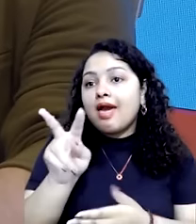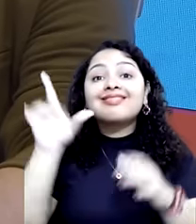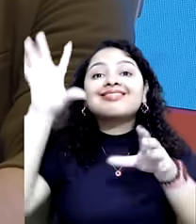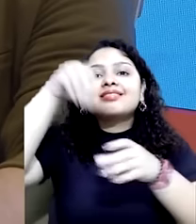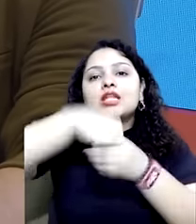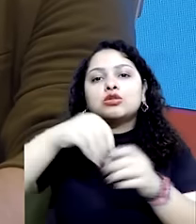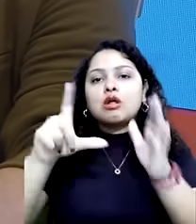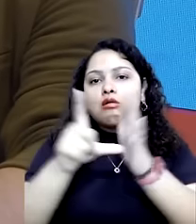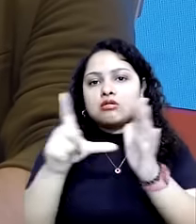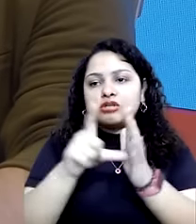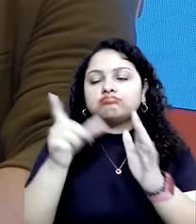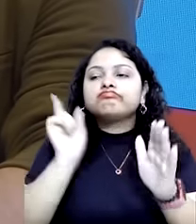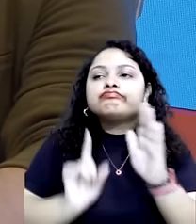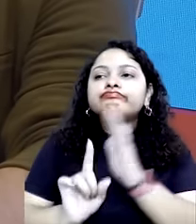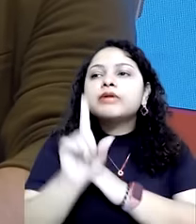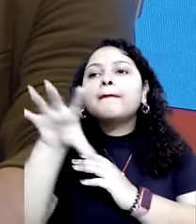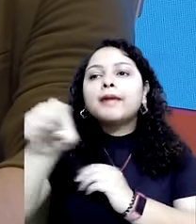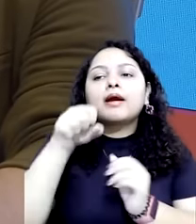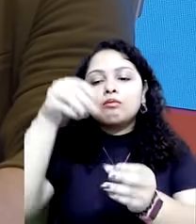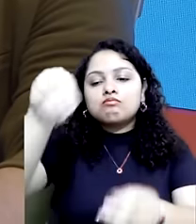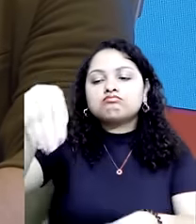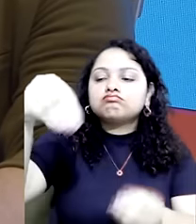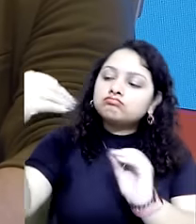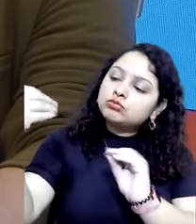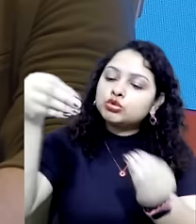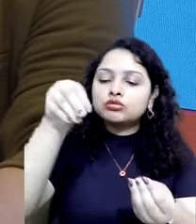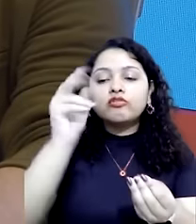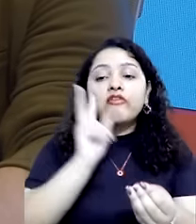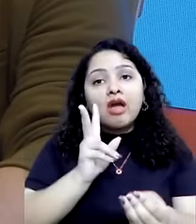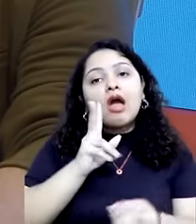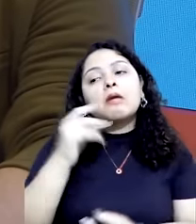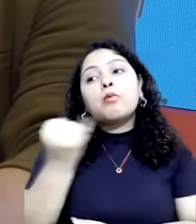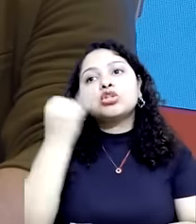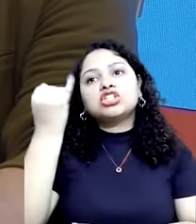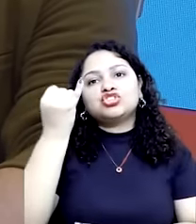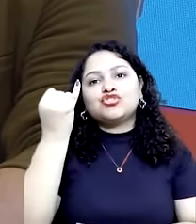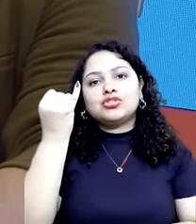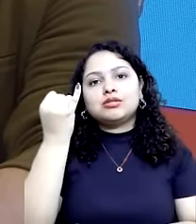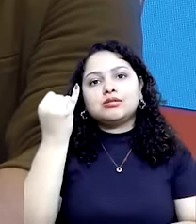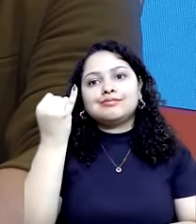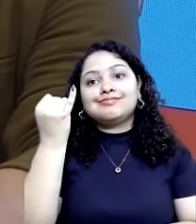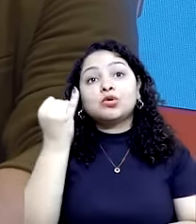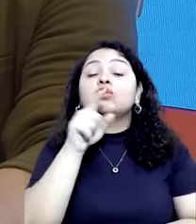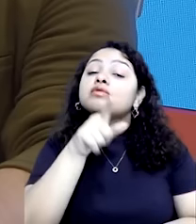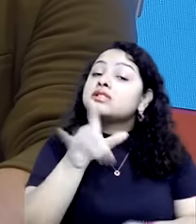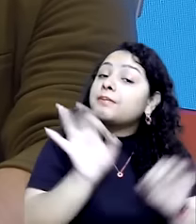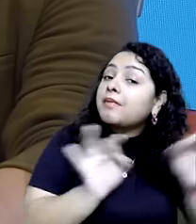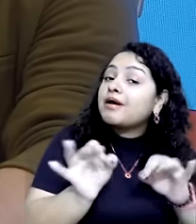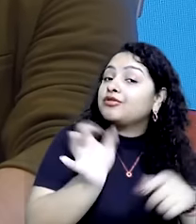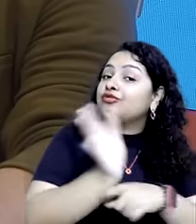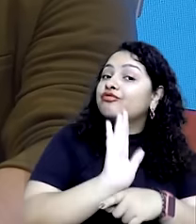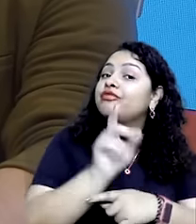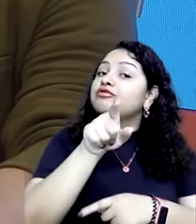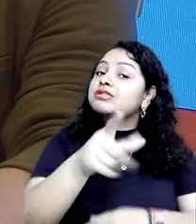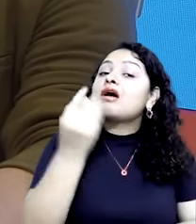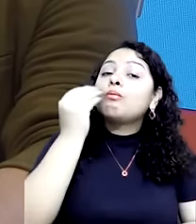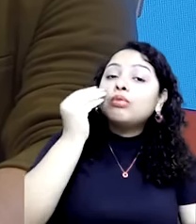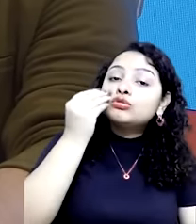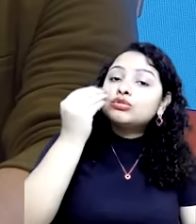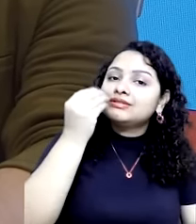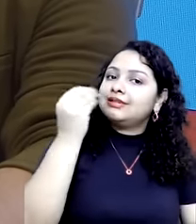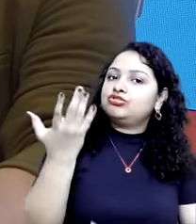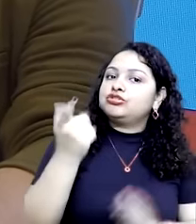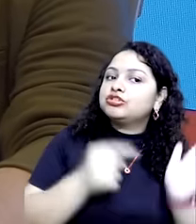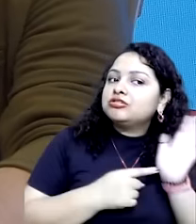loja normalmente ele vai para aquilo que ele enxerga como algo importante quando você tá produzindo um vídeo você tem a oportunidade de